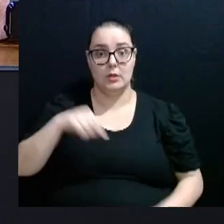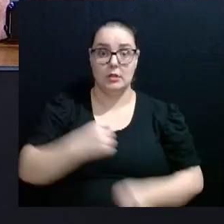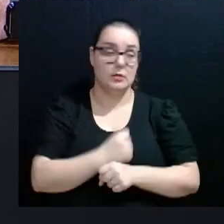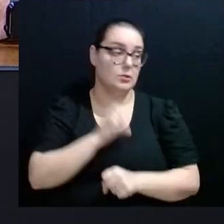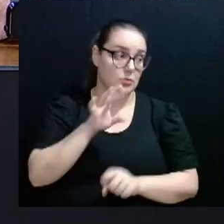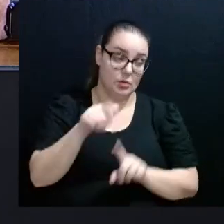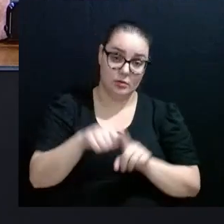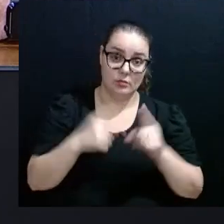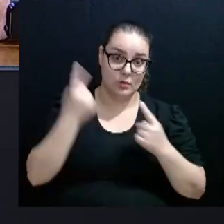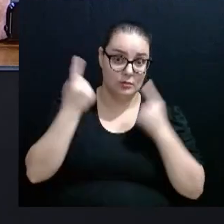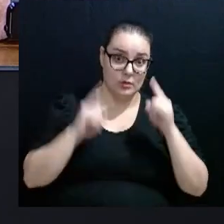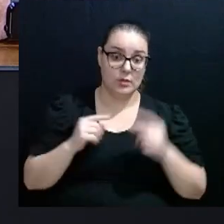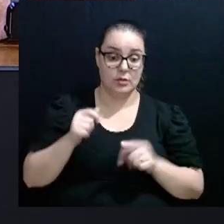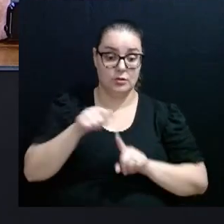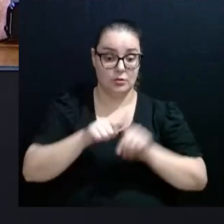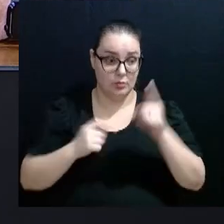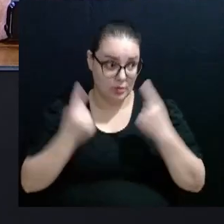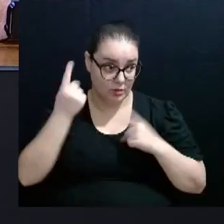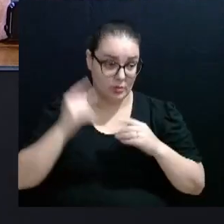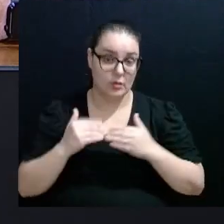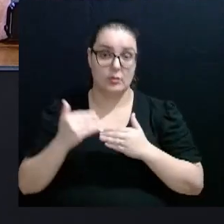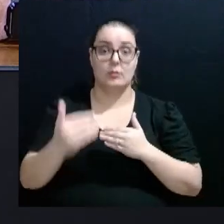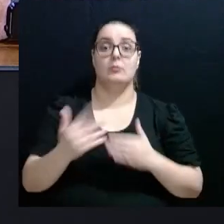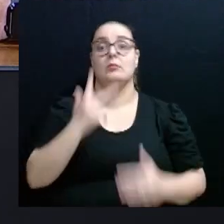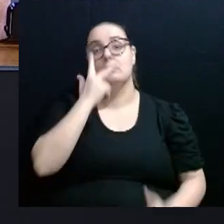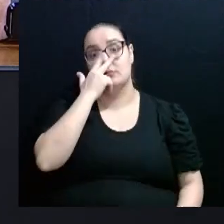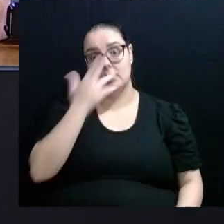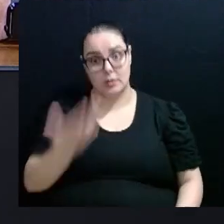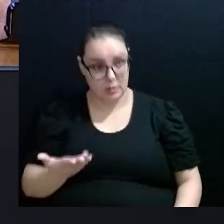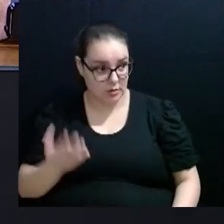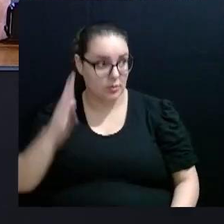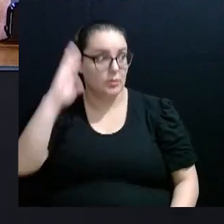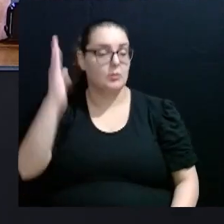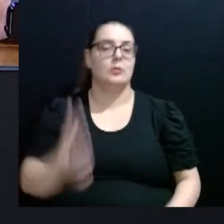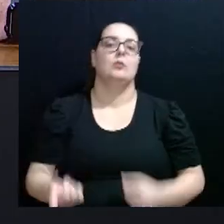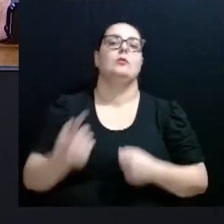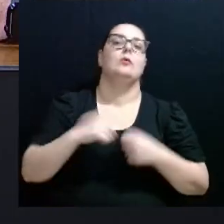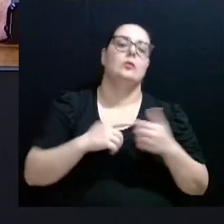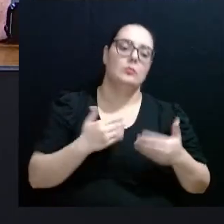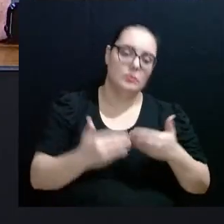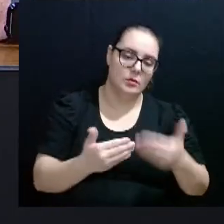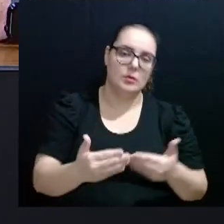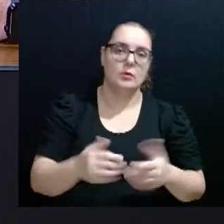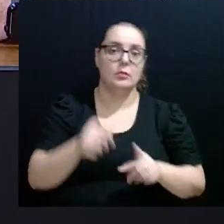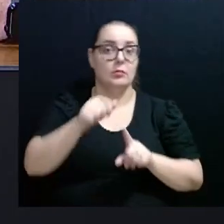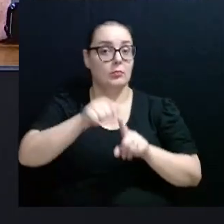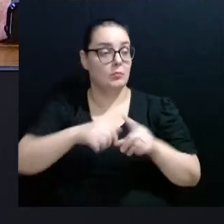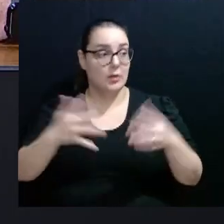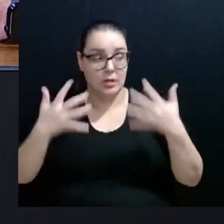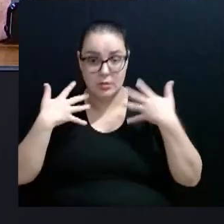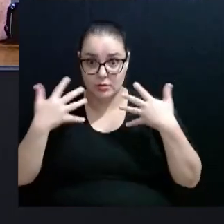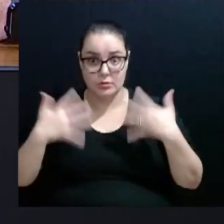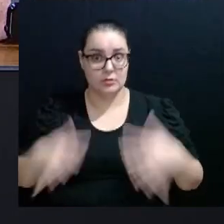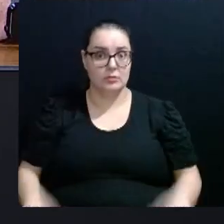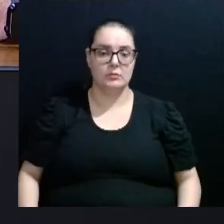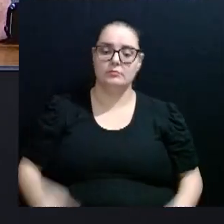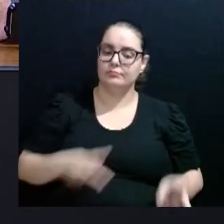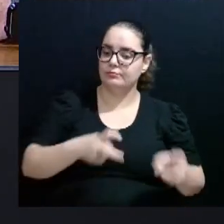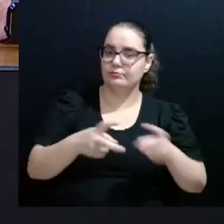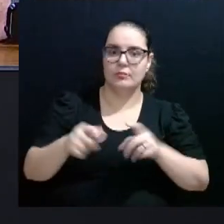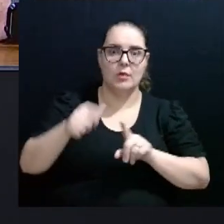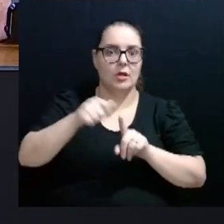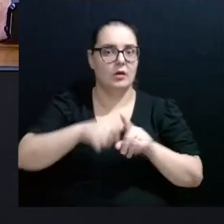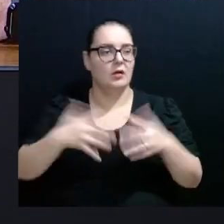partir de fevereiro que parece que o Brasil volta a caminhar. Então, o mês de janeiro, vocês vão perceber que esse mês ele é meio